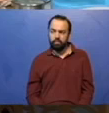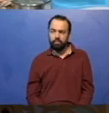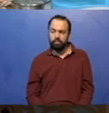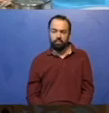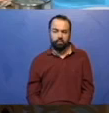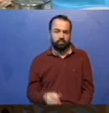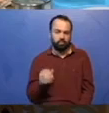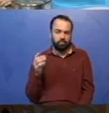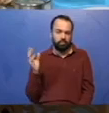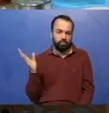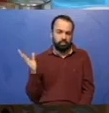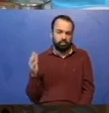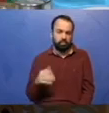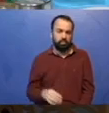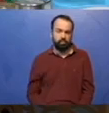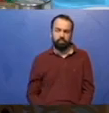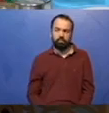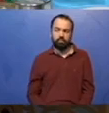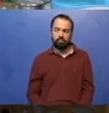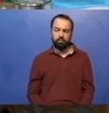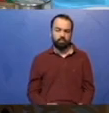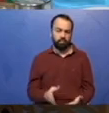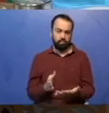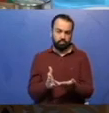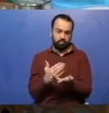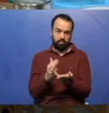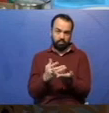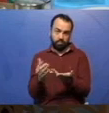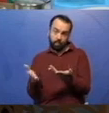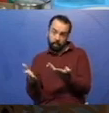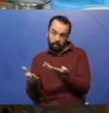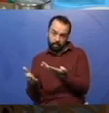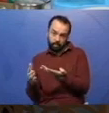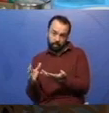E aí, se vocês observarem, no final do material de